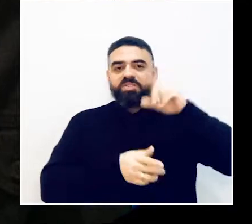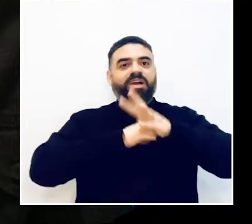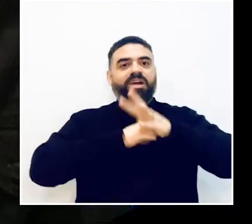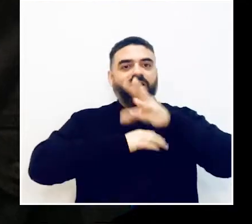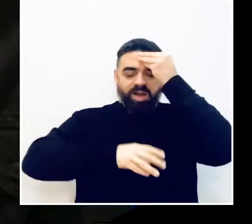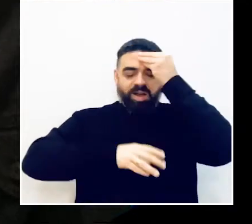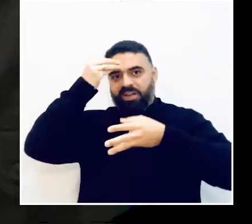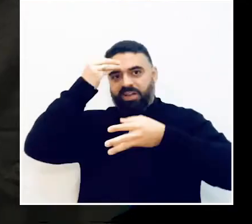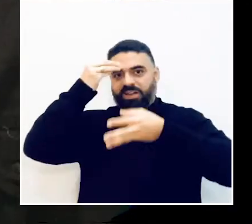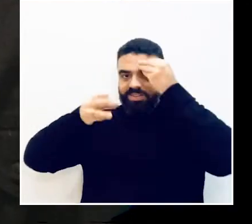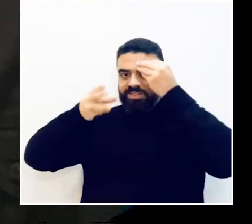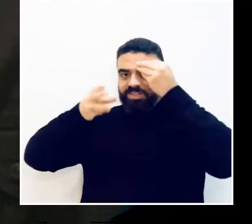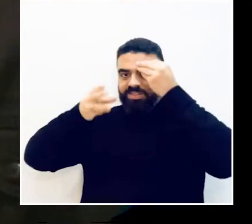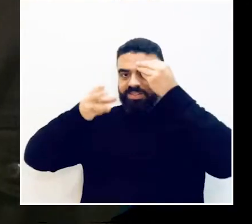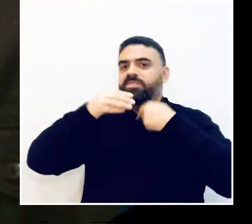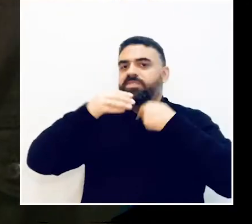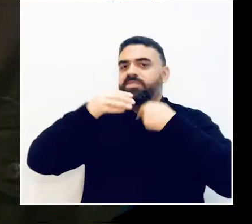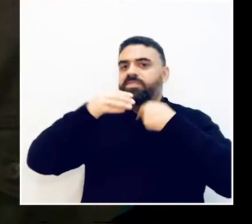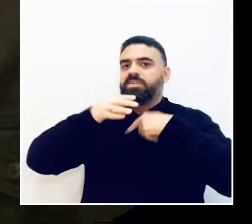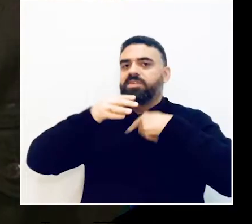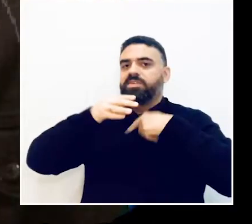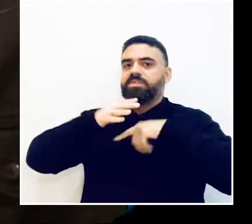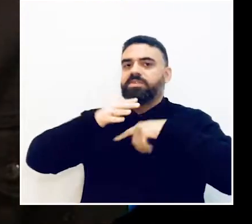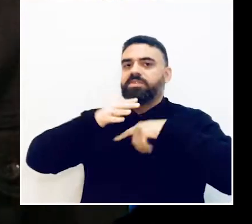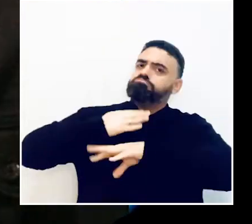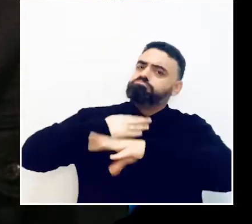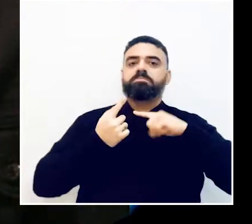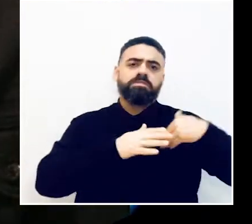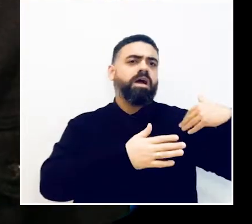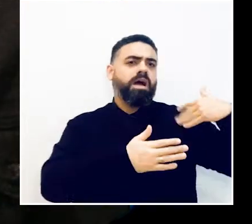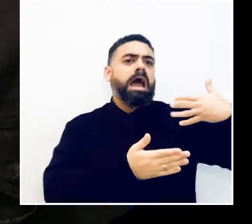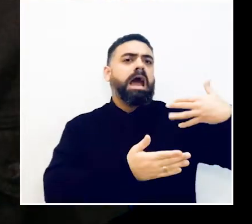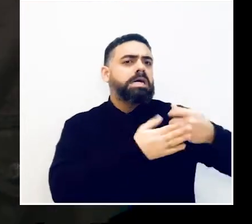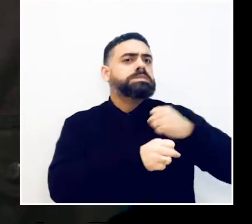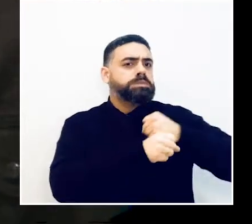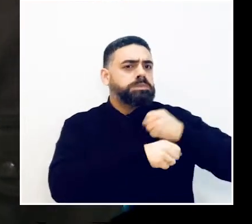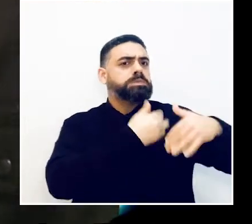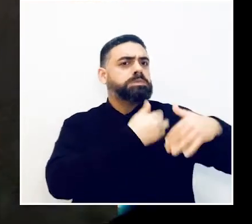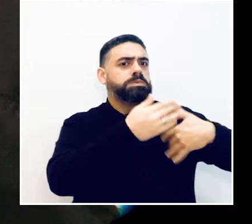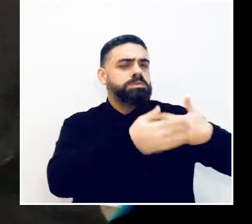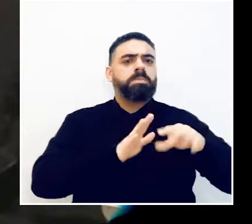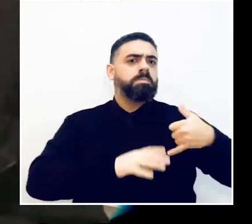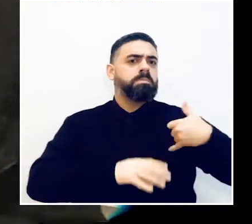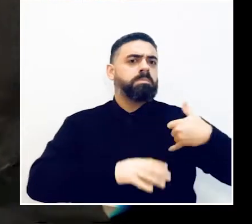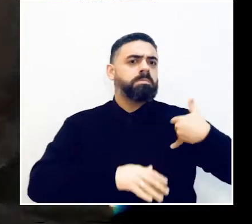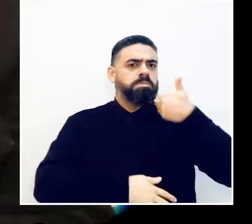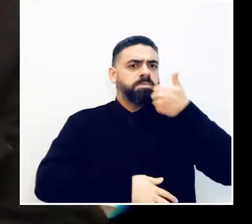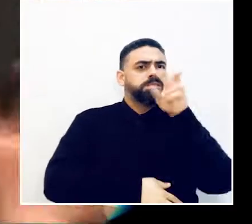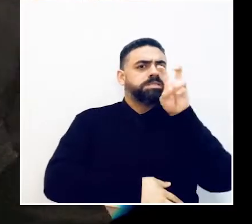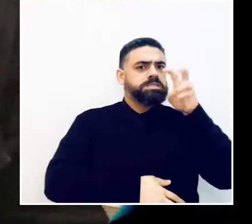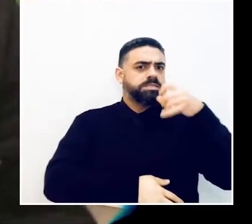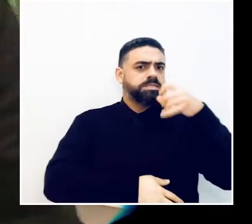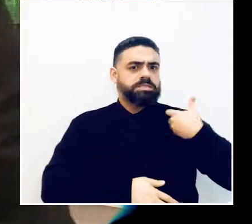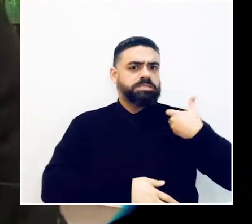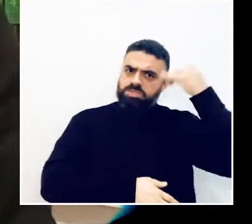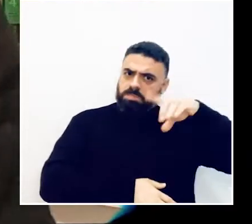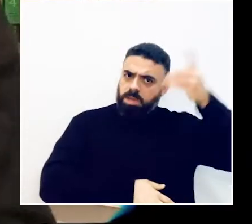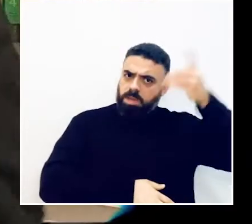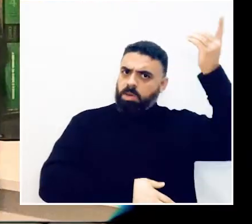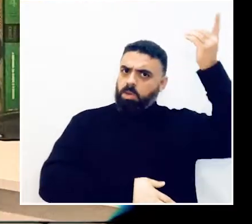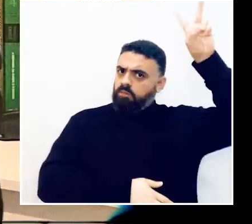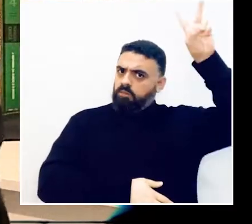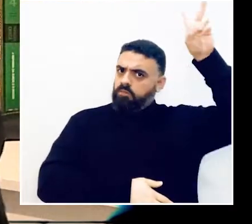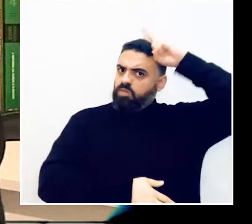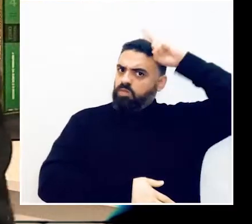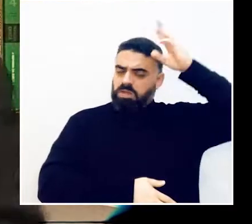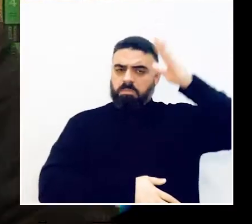guardando isso e alimentando isso por muito tempo. Não necessariamente eu fui até com 15 anos já sabia, não, minha vocação é música, como